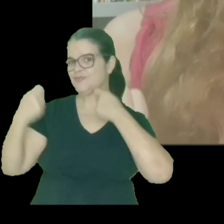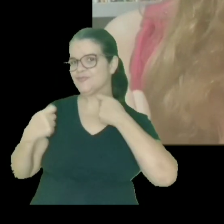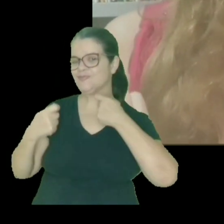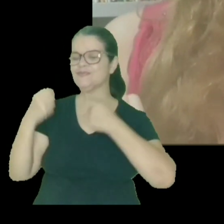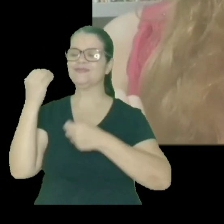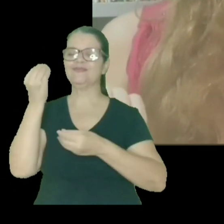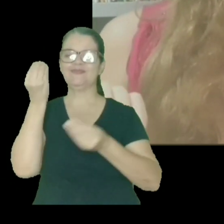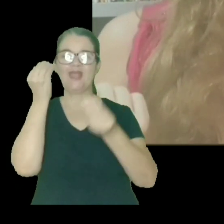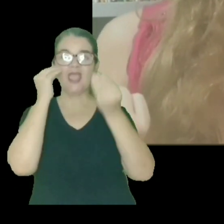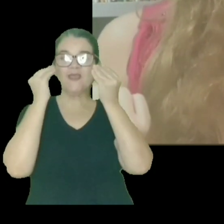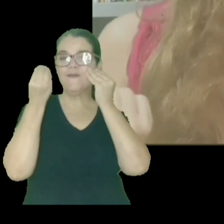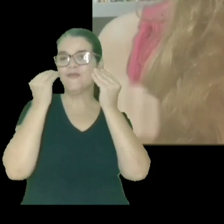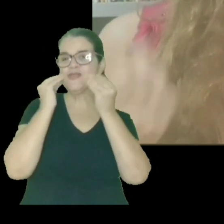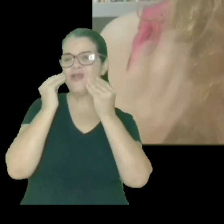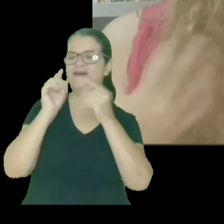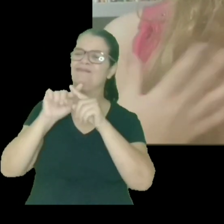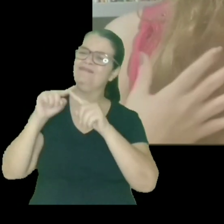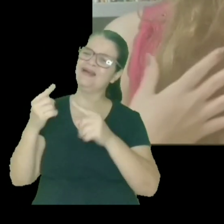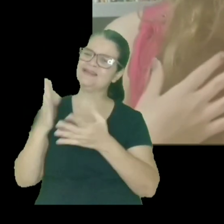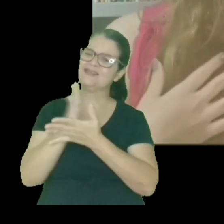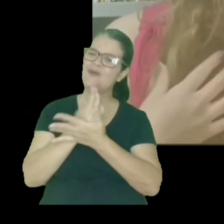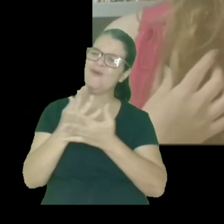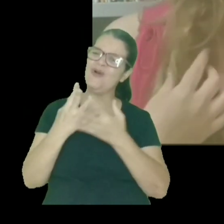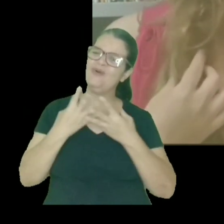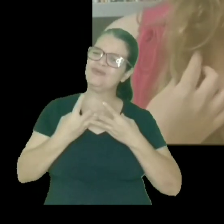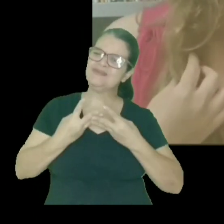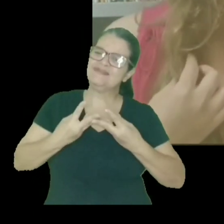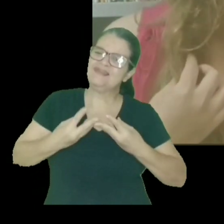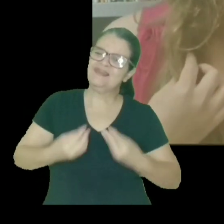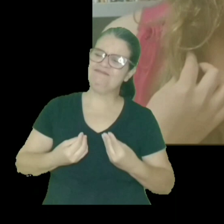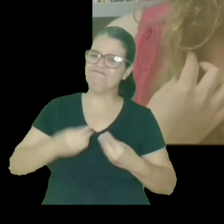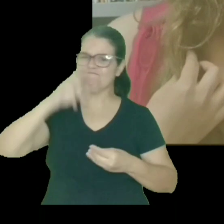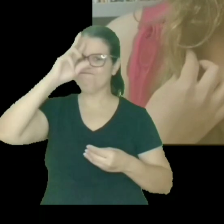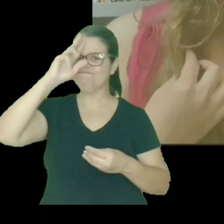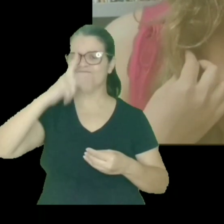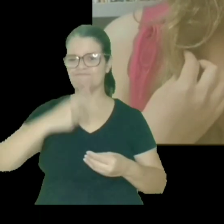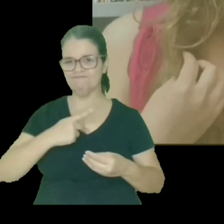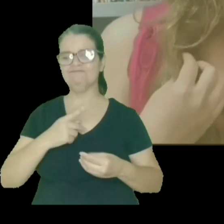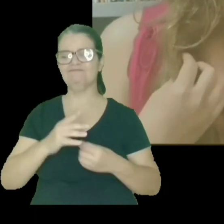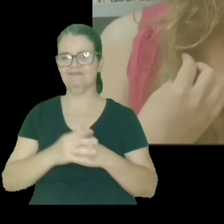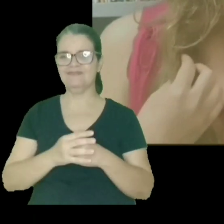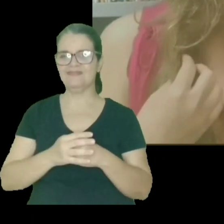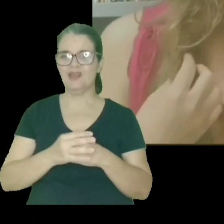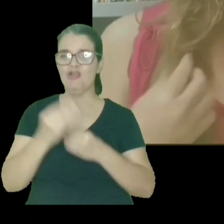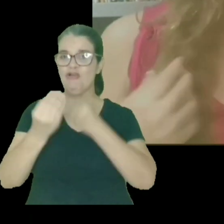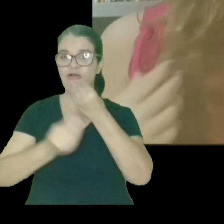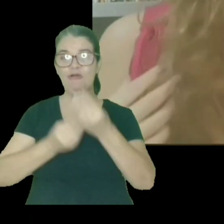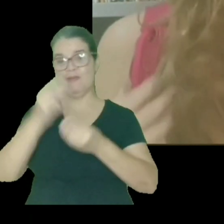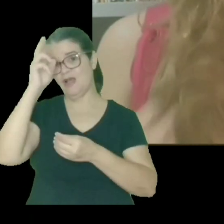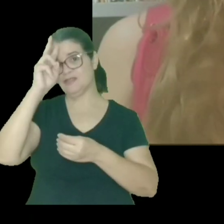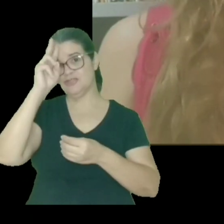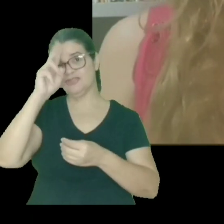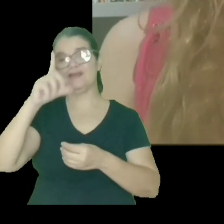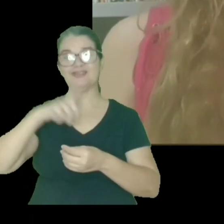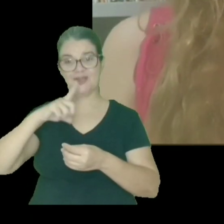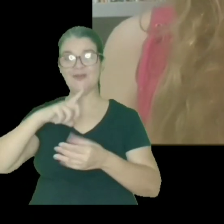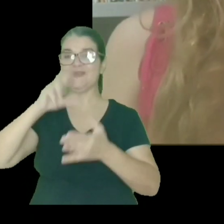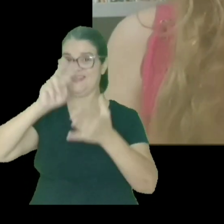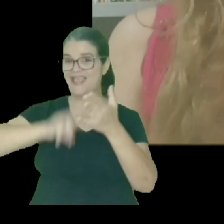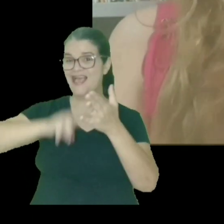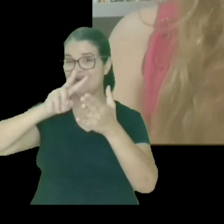pintou-me, mas alguma coisa tinha morrido em mim. E como nas histórias que eu havia lido